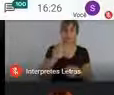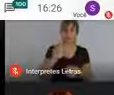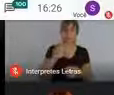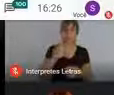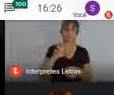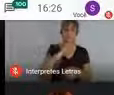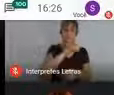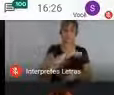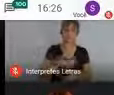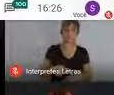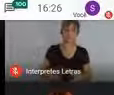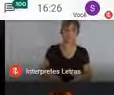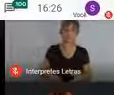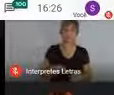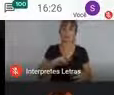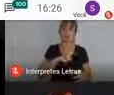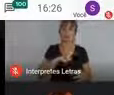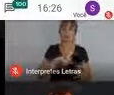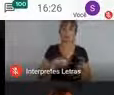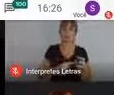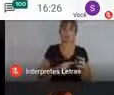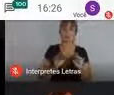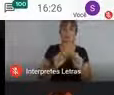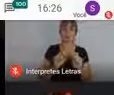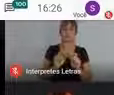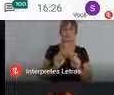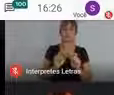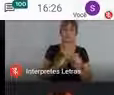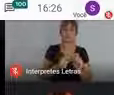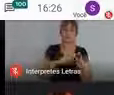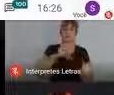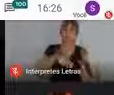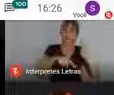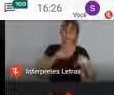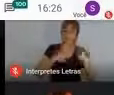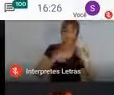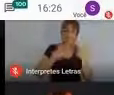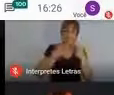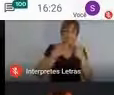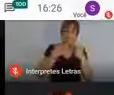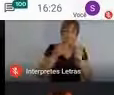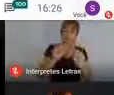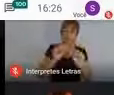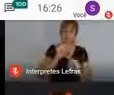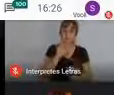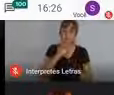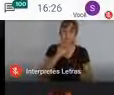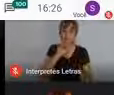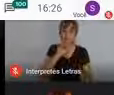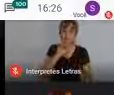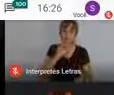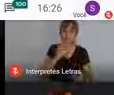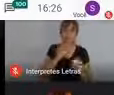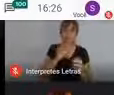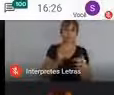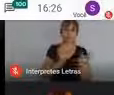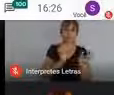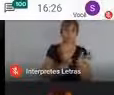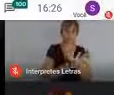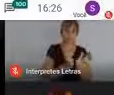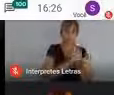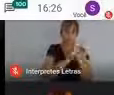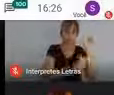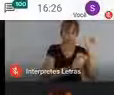referente à variação linguística do português falado em comunidades quilombolas da